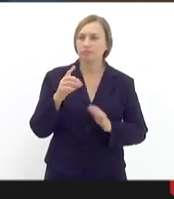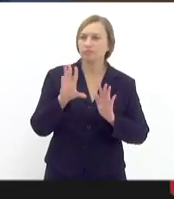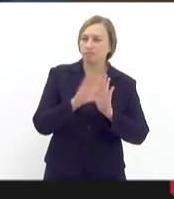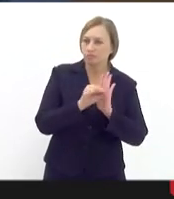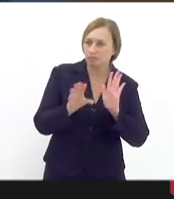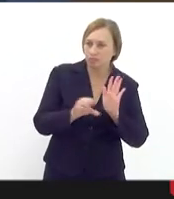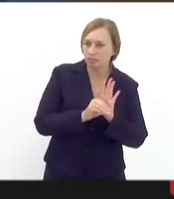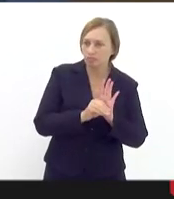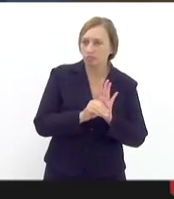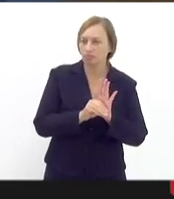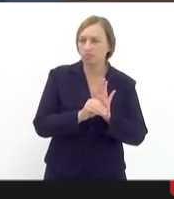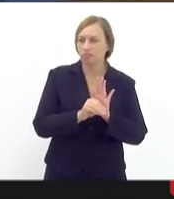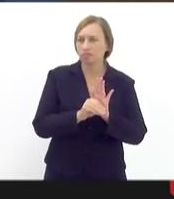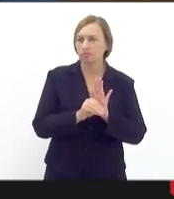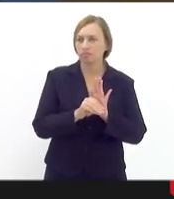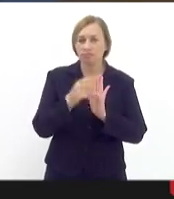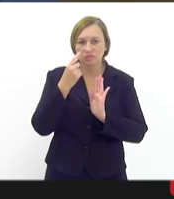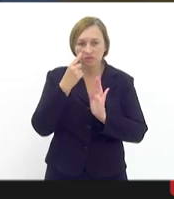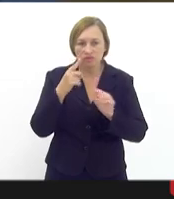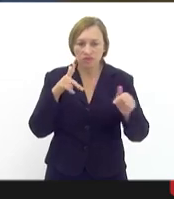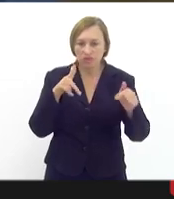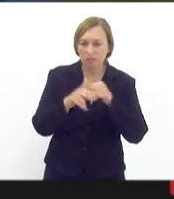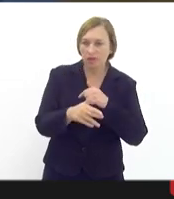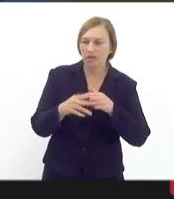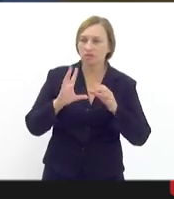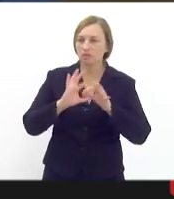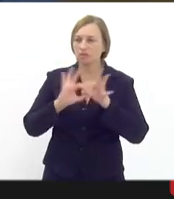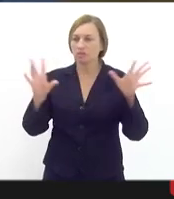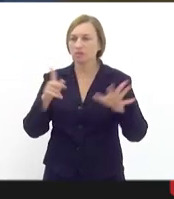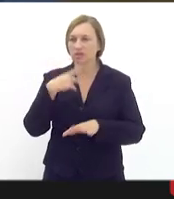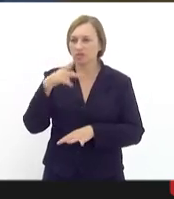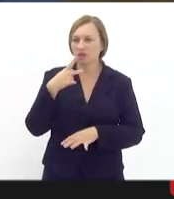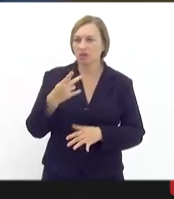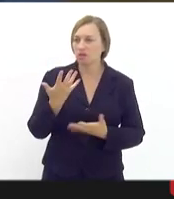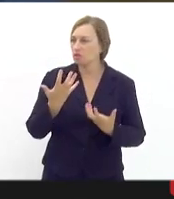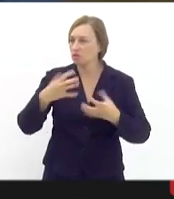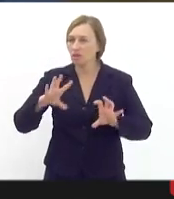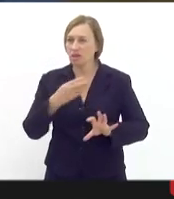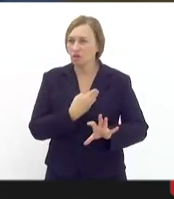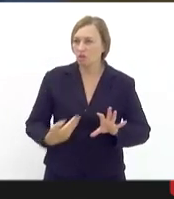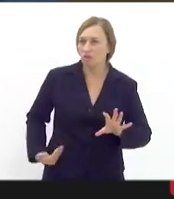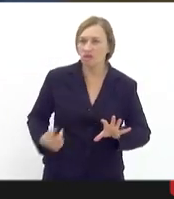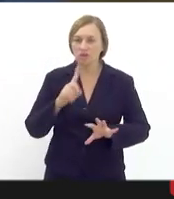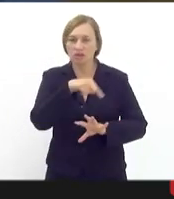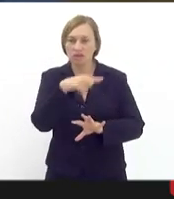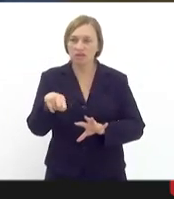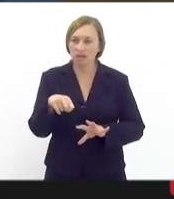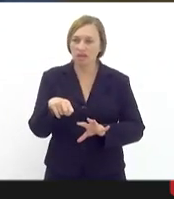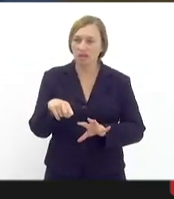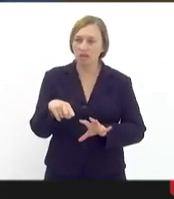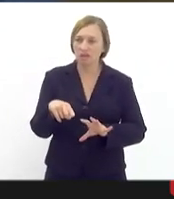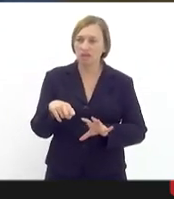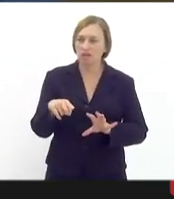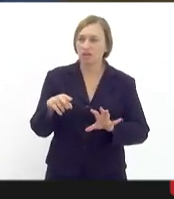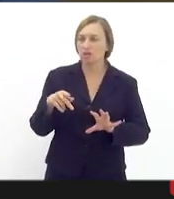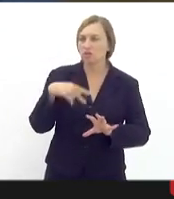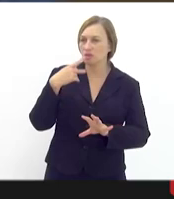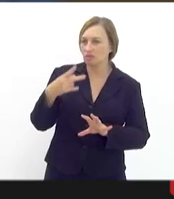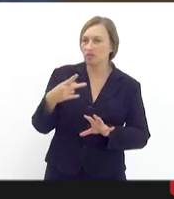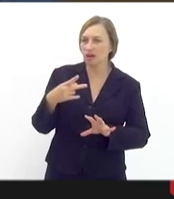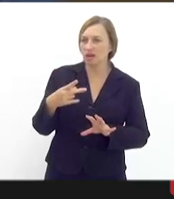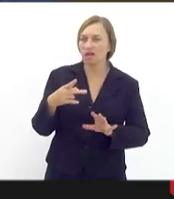que restringe a sua liberdade de expressão. E aqui nós não queremos que o governo tutele a liberdade de expressão, que partidos,